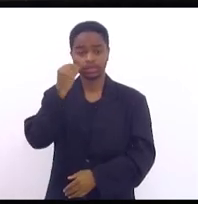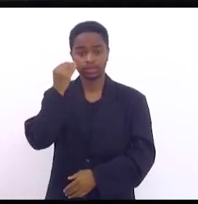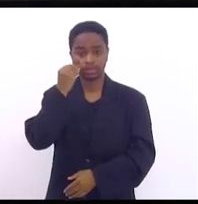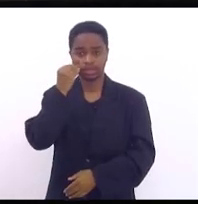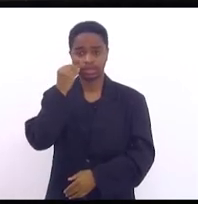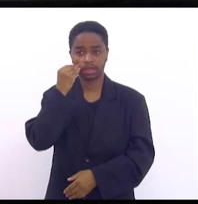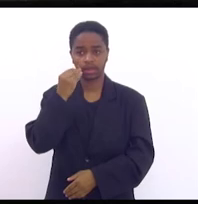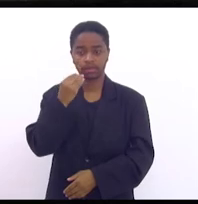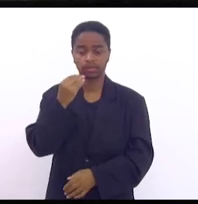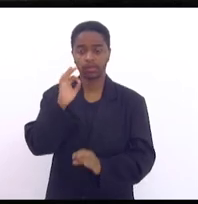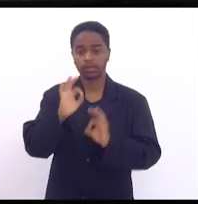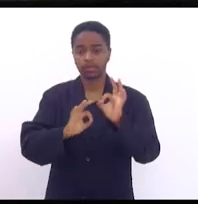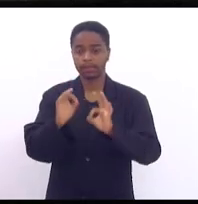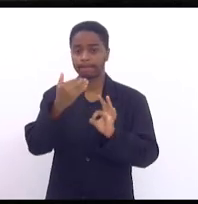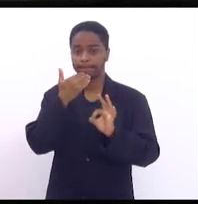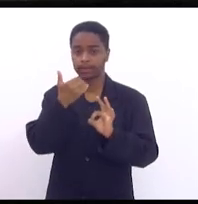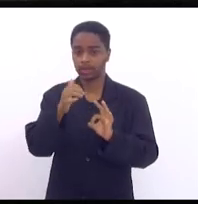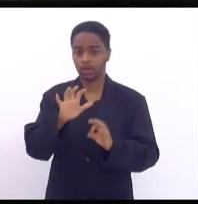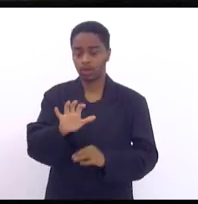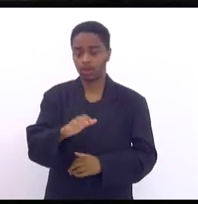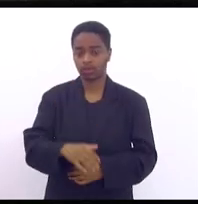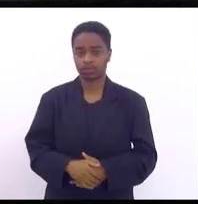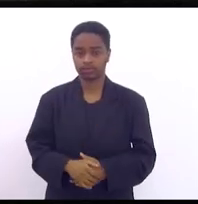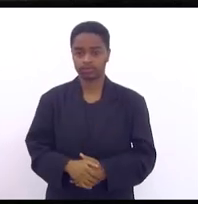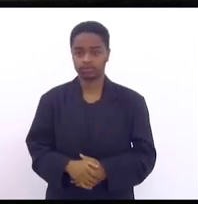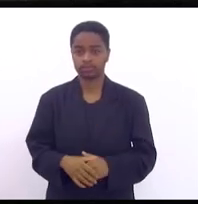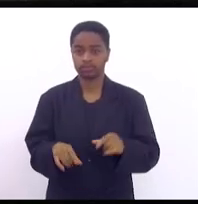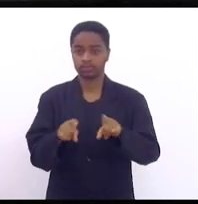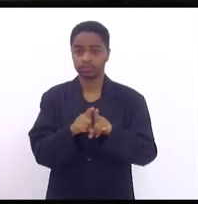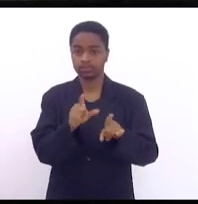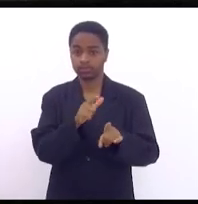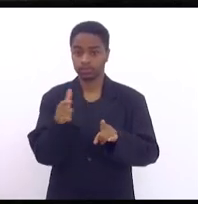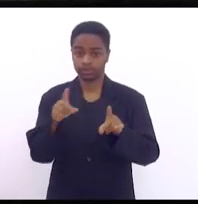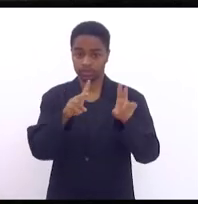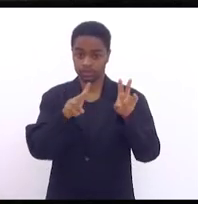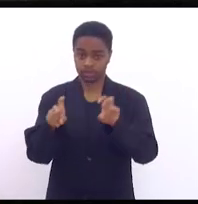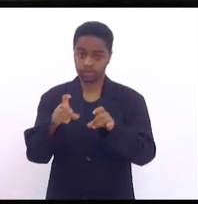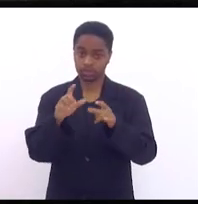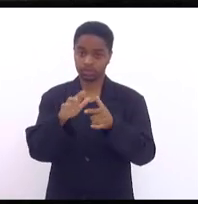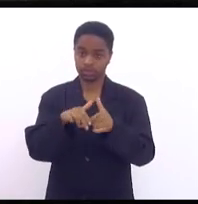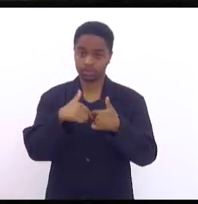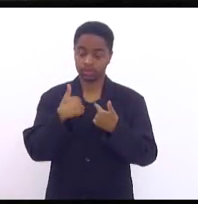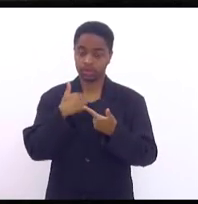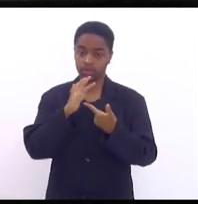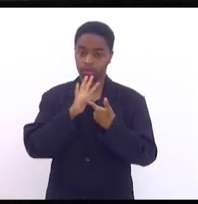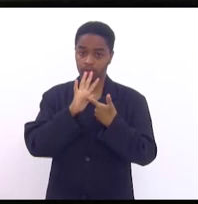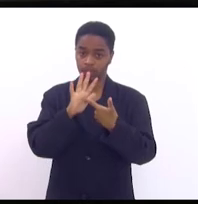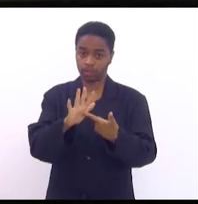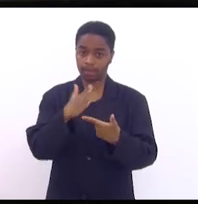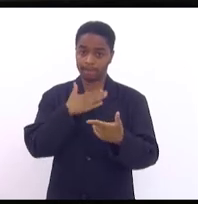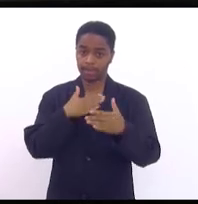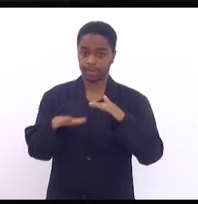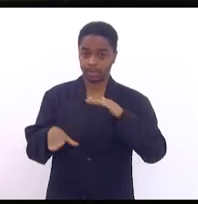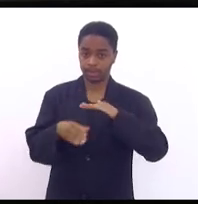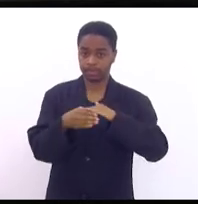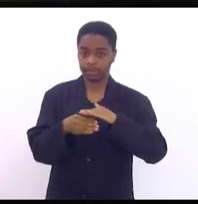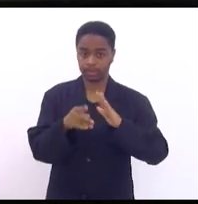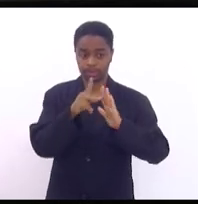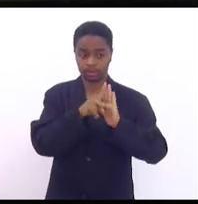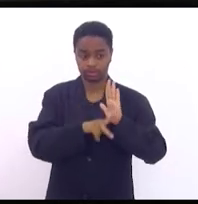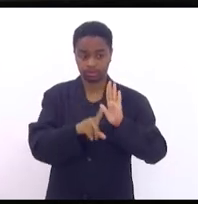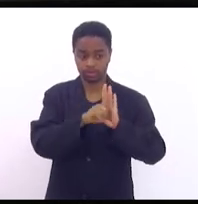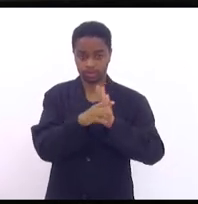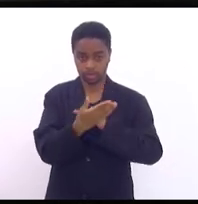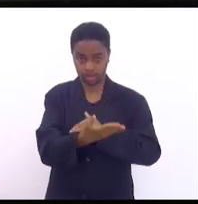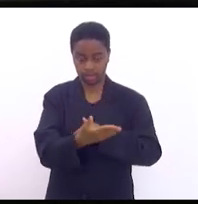dirimir um pouco mais essa situação. Outra questão, e por isso eu apresentei as minhas emendas a esse projeto,